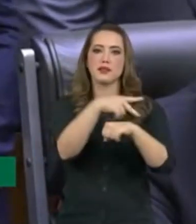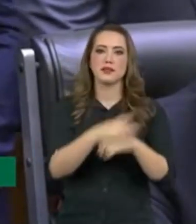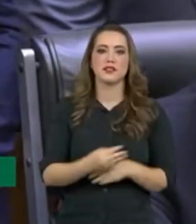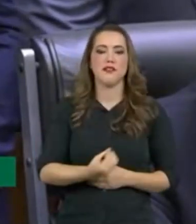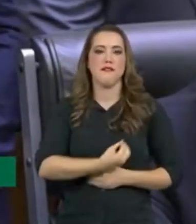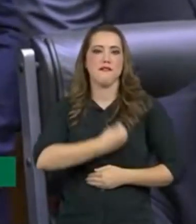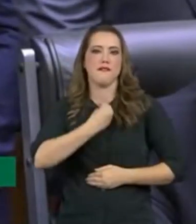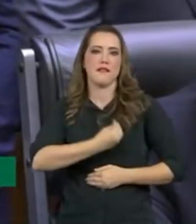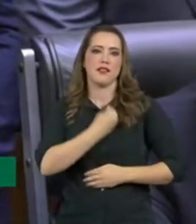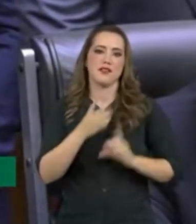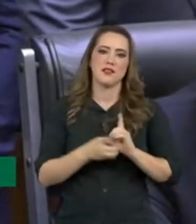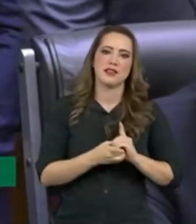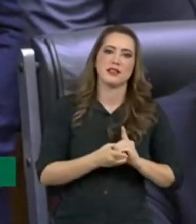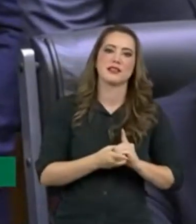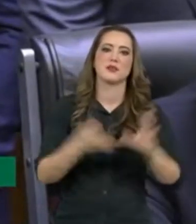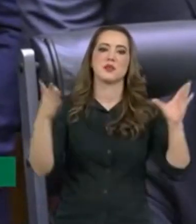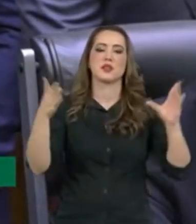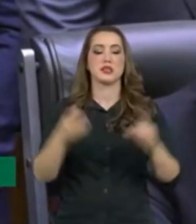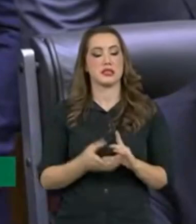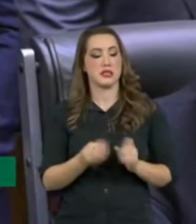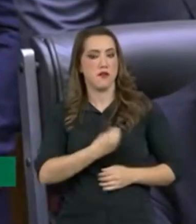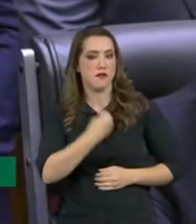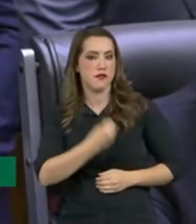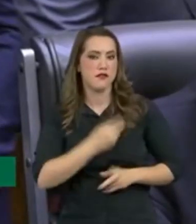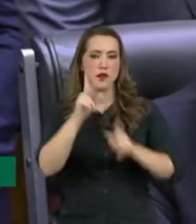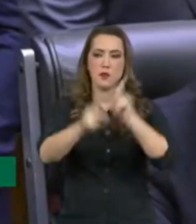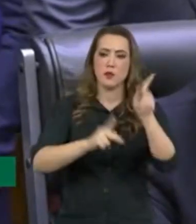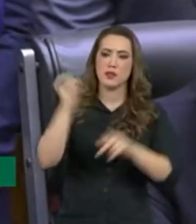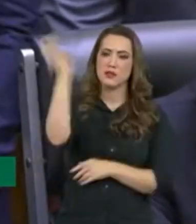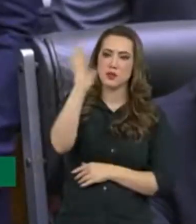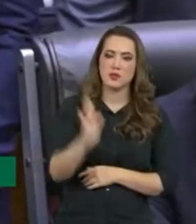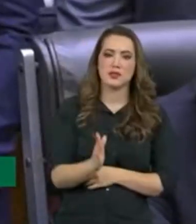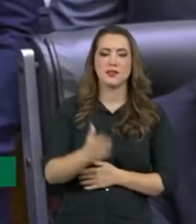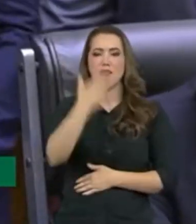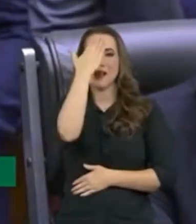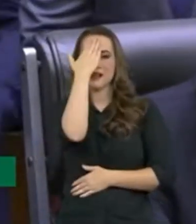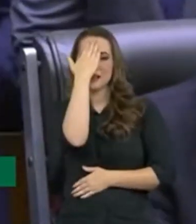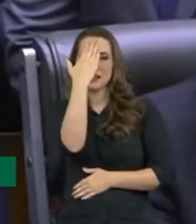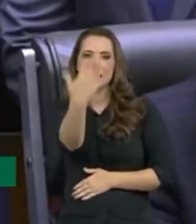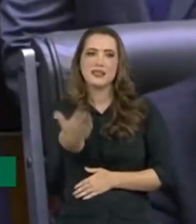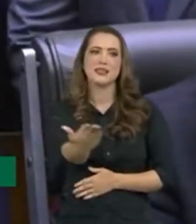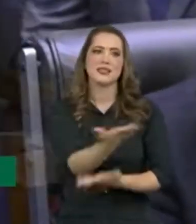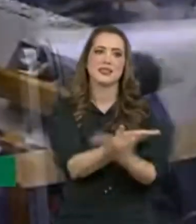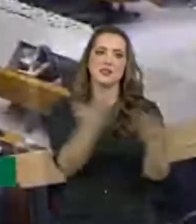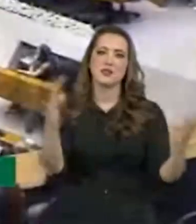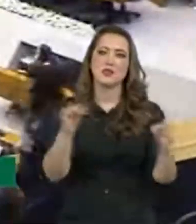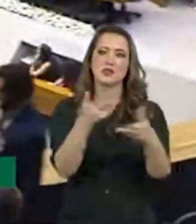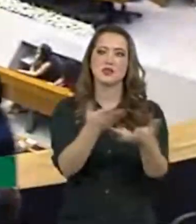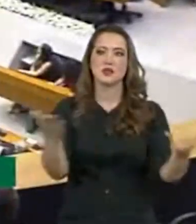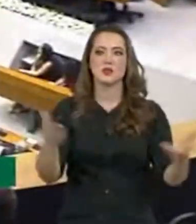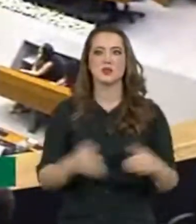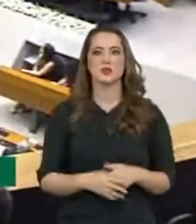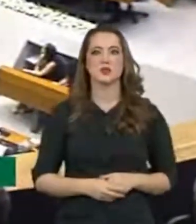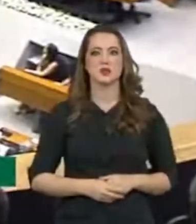Viva a democracia! Viva o povo brasileiro! Muito obrigado, companheiros!